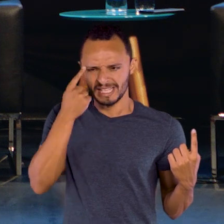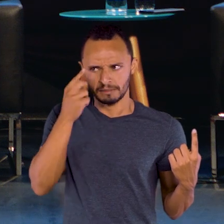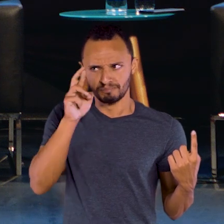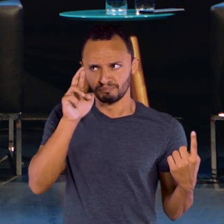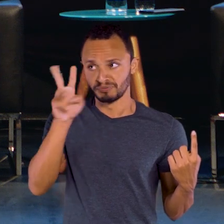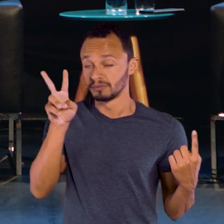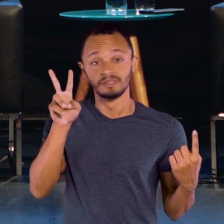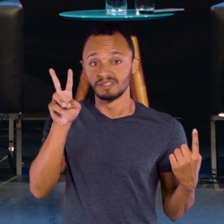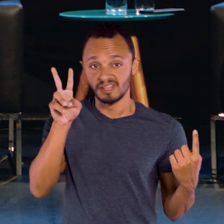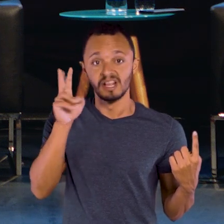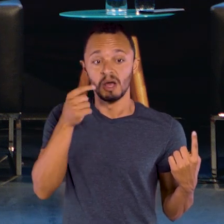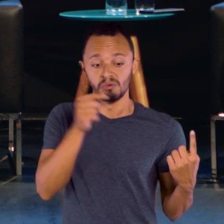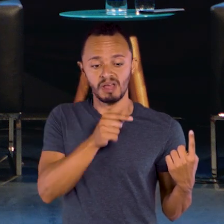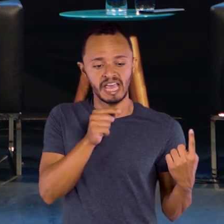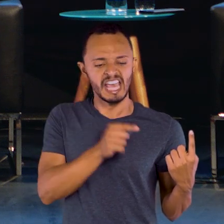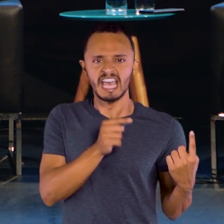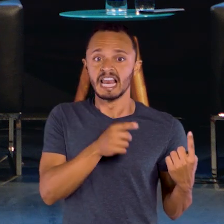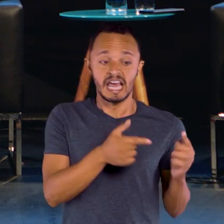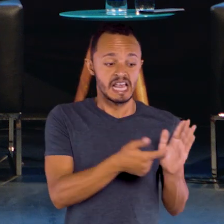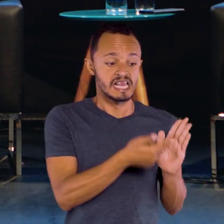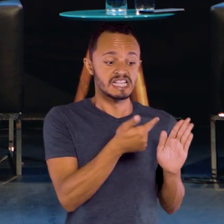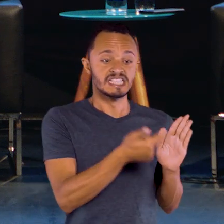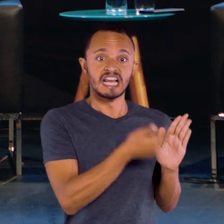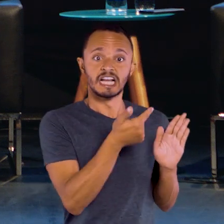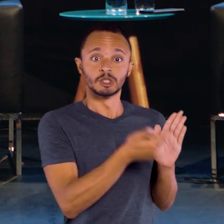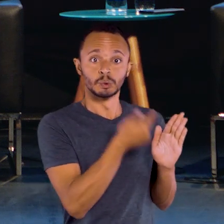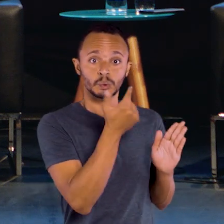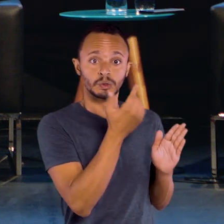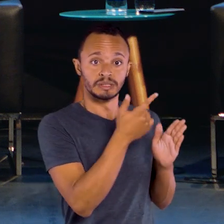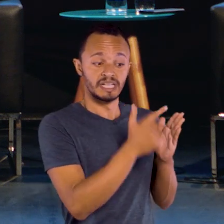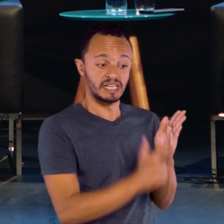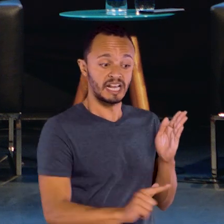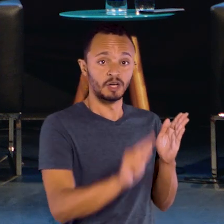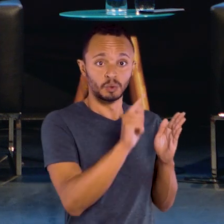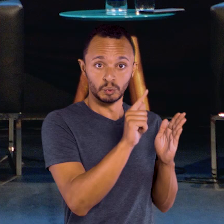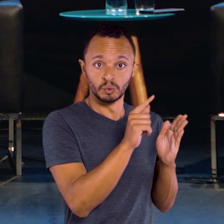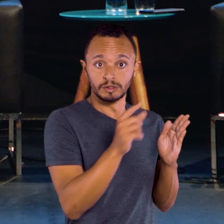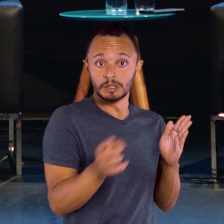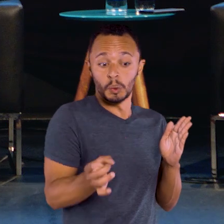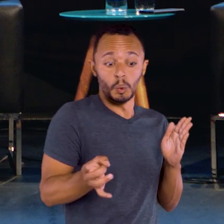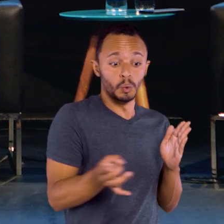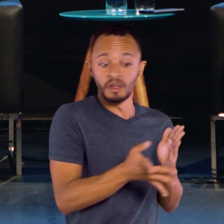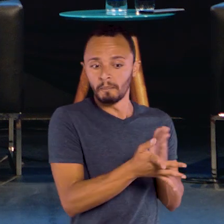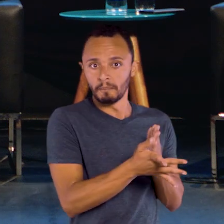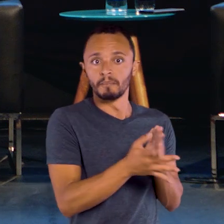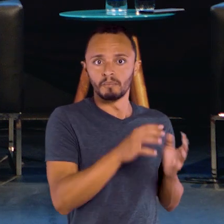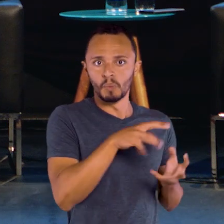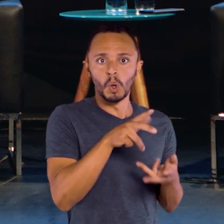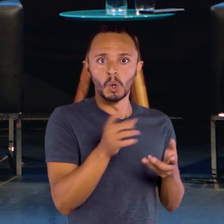da literatura contemporânea e numa evolução da sua